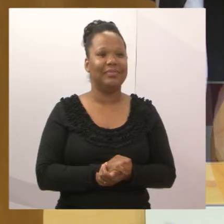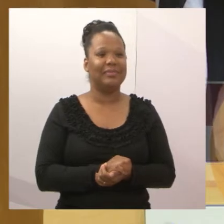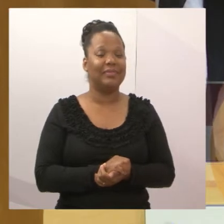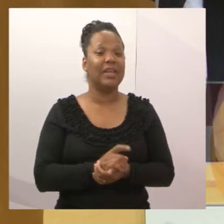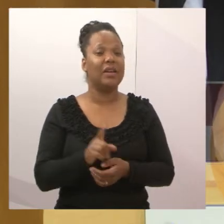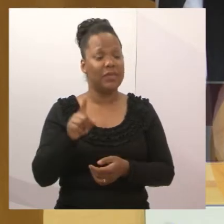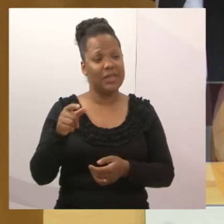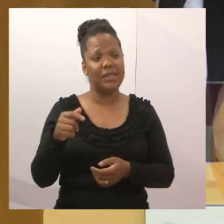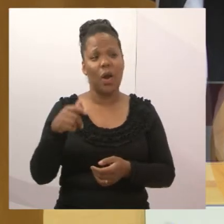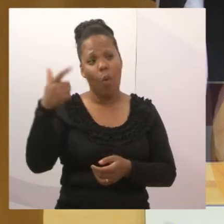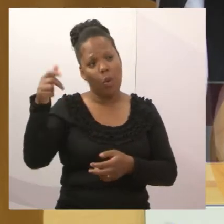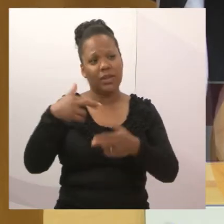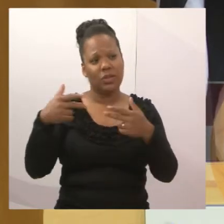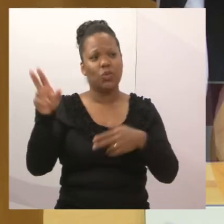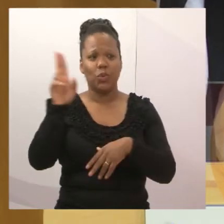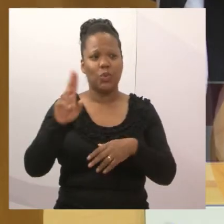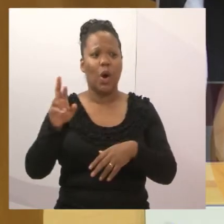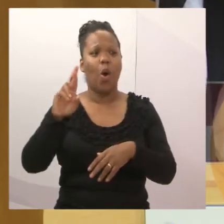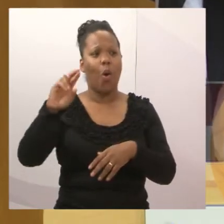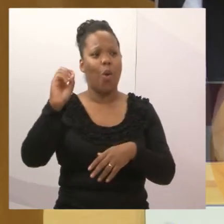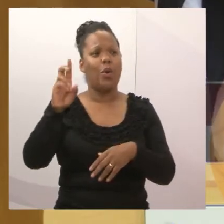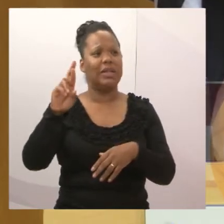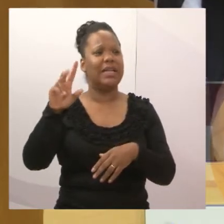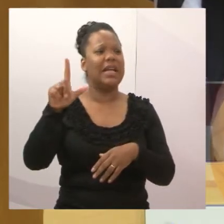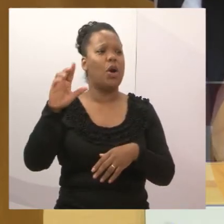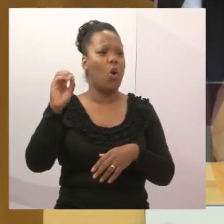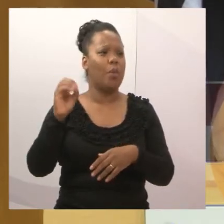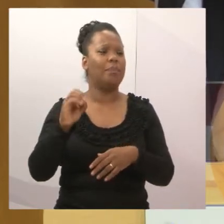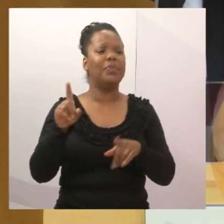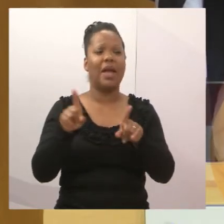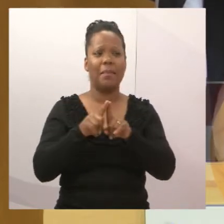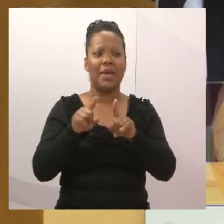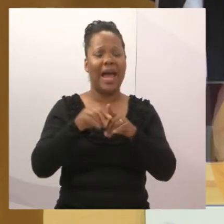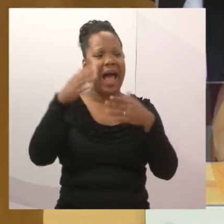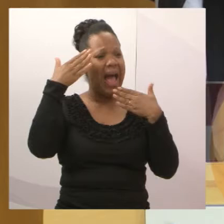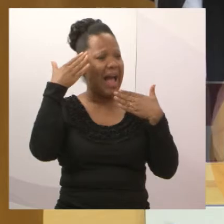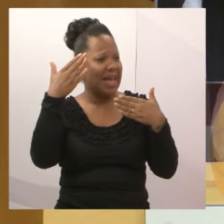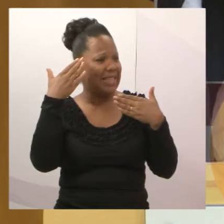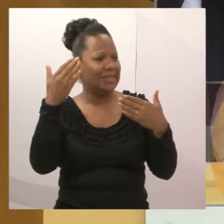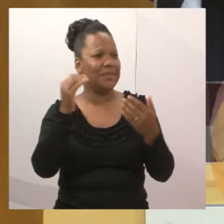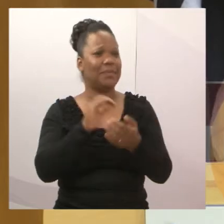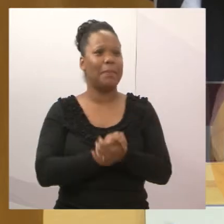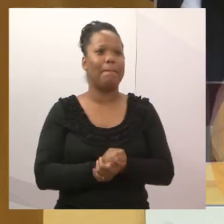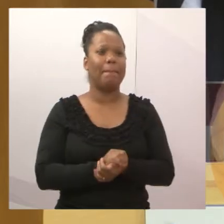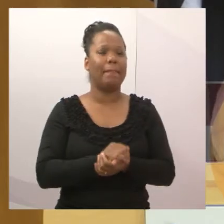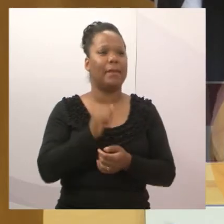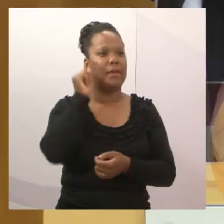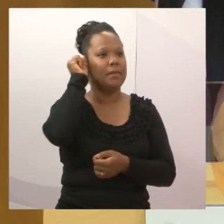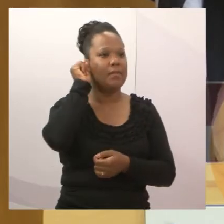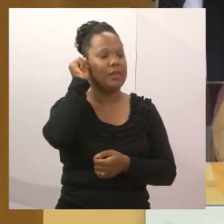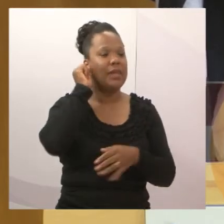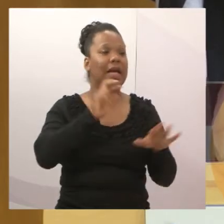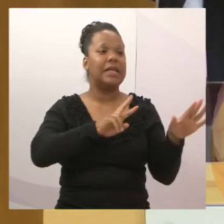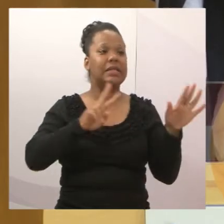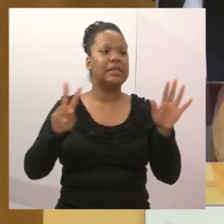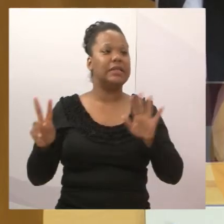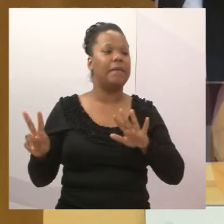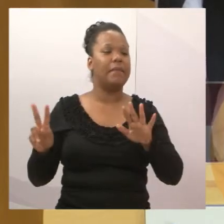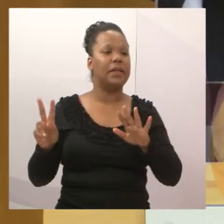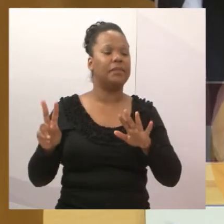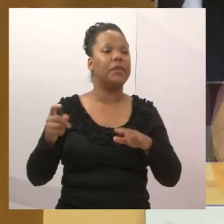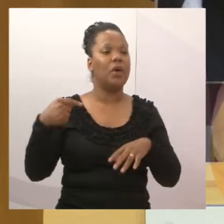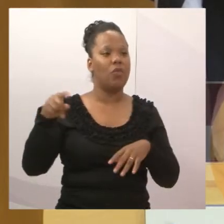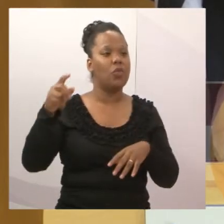eu entendo. Doutor Rodrigo também vai estar direcionando para o acolhimento, agradeço muito. E eu estarei indo aí na semana que vem até